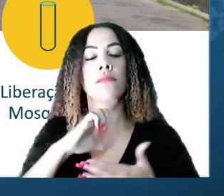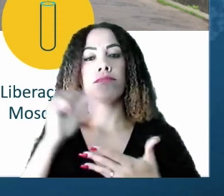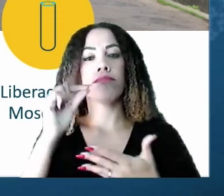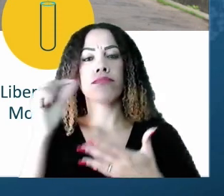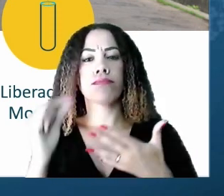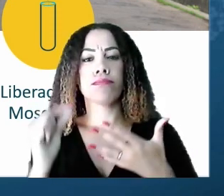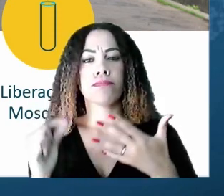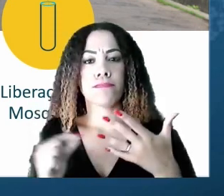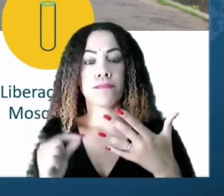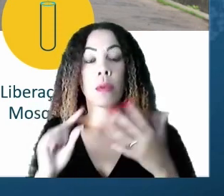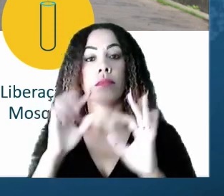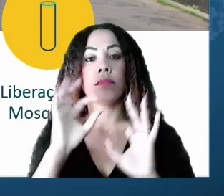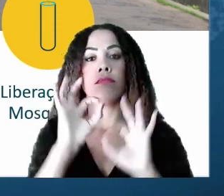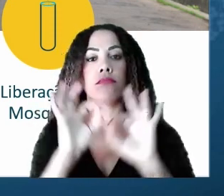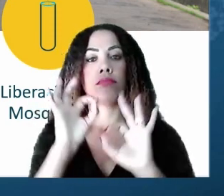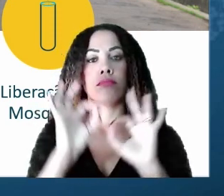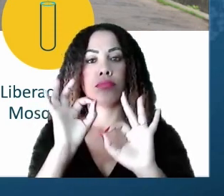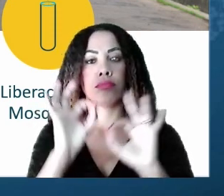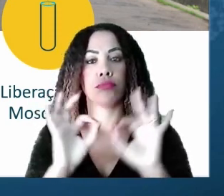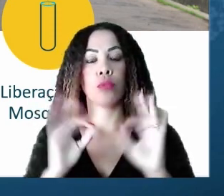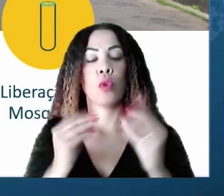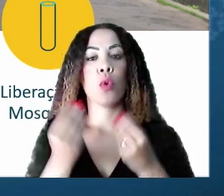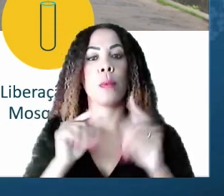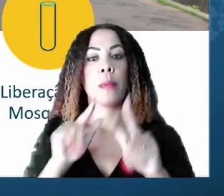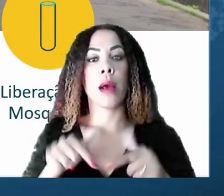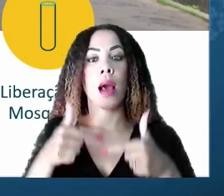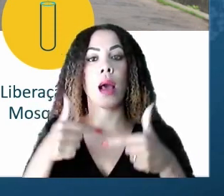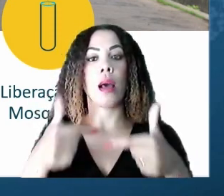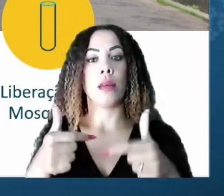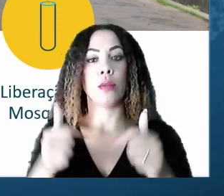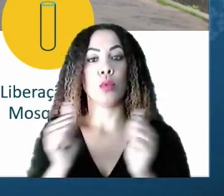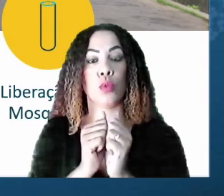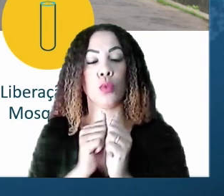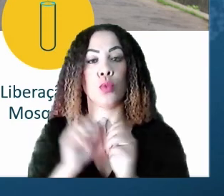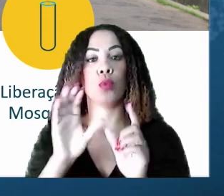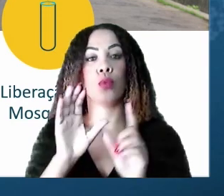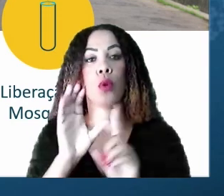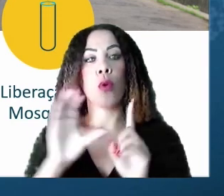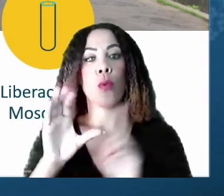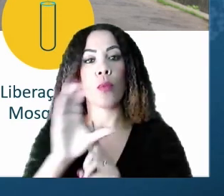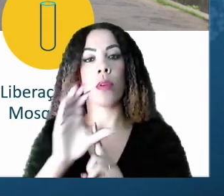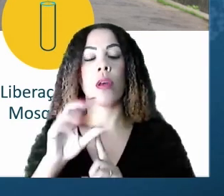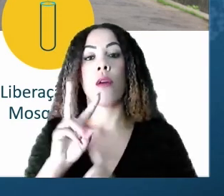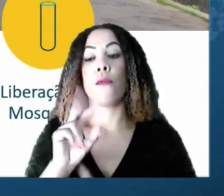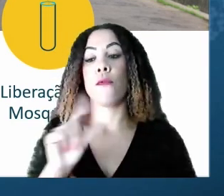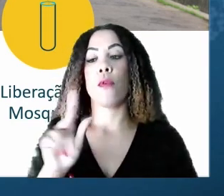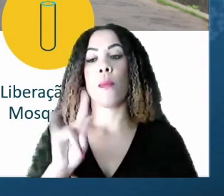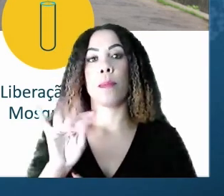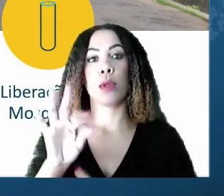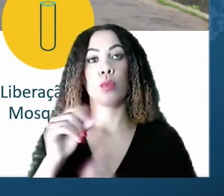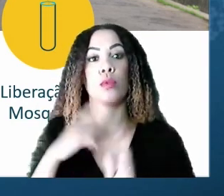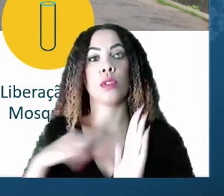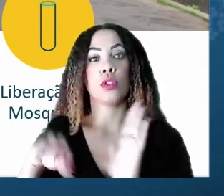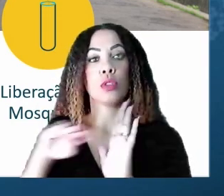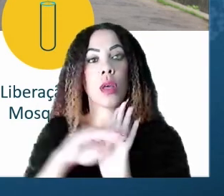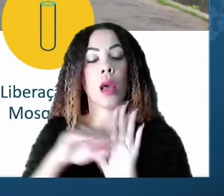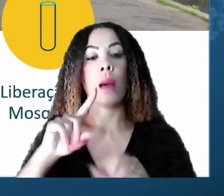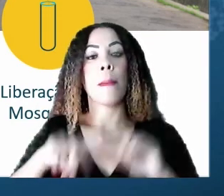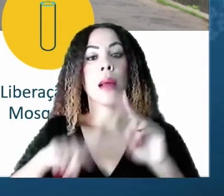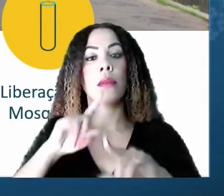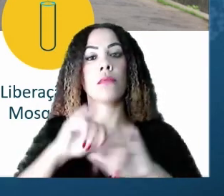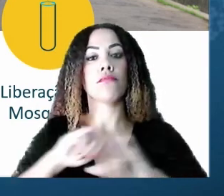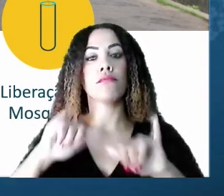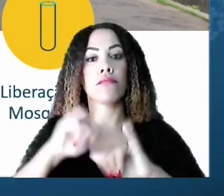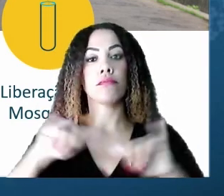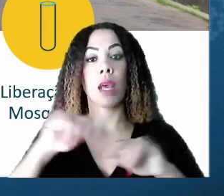monta uma ação de engajamento comunitário com o Volbito, né, chegando, então, produção de material informativo, sala de espera nas